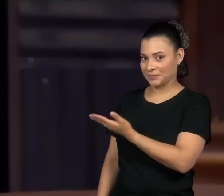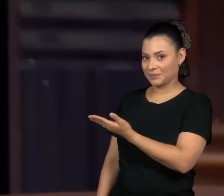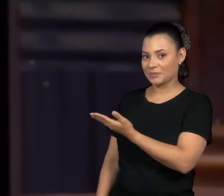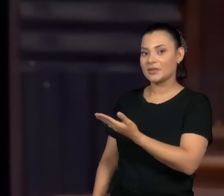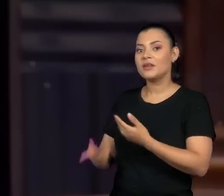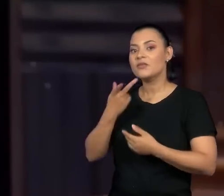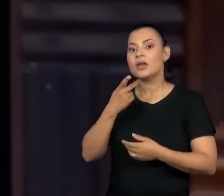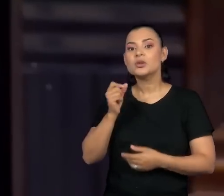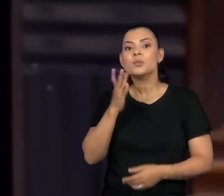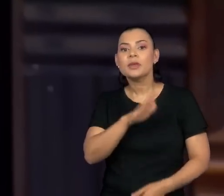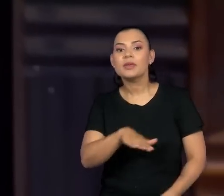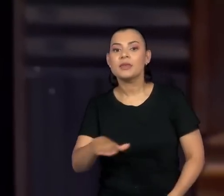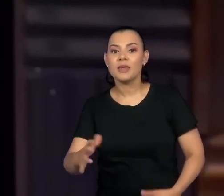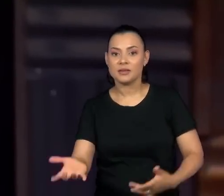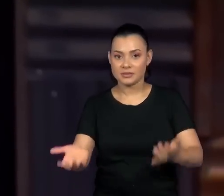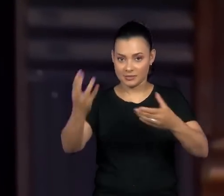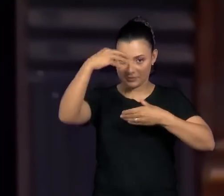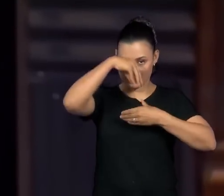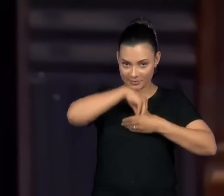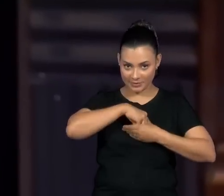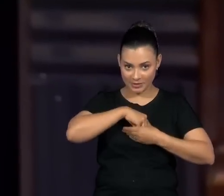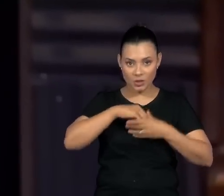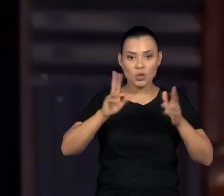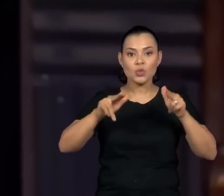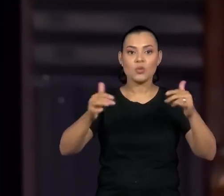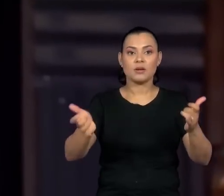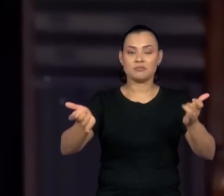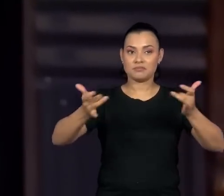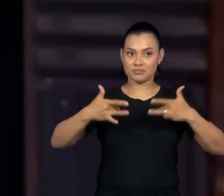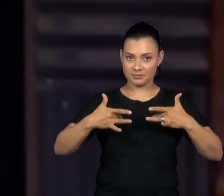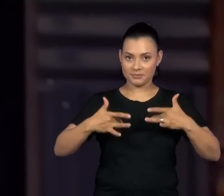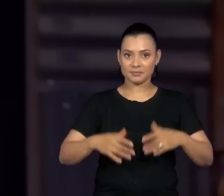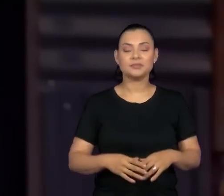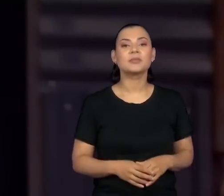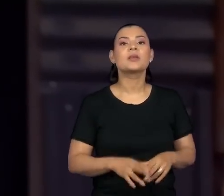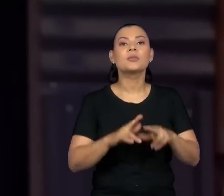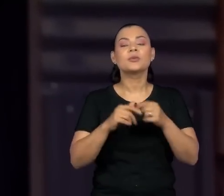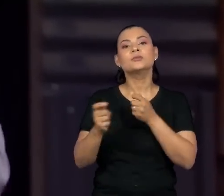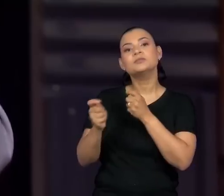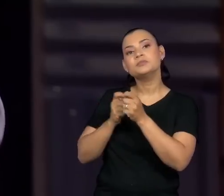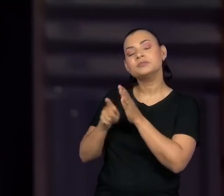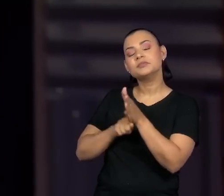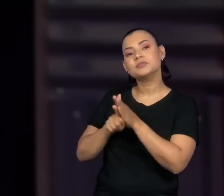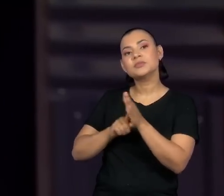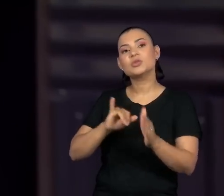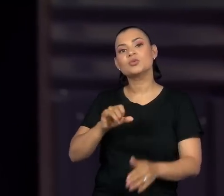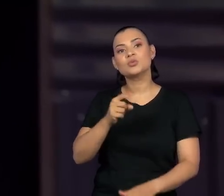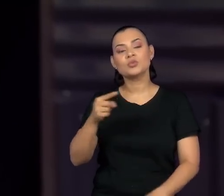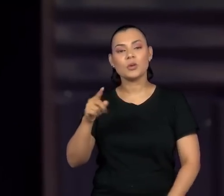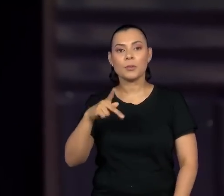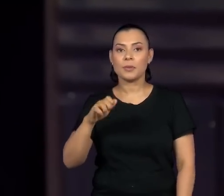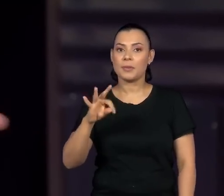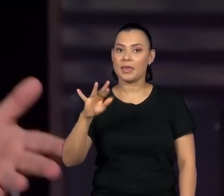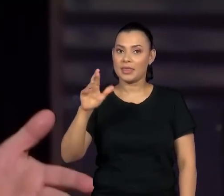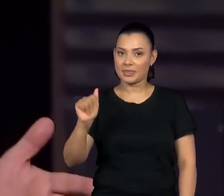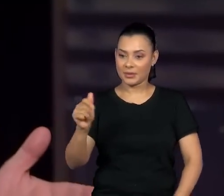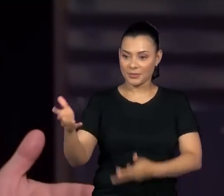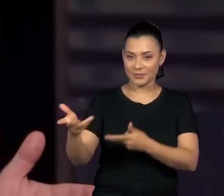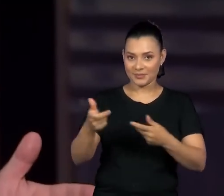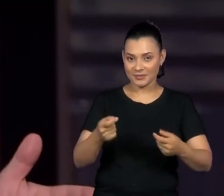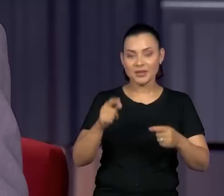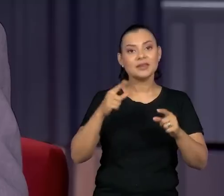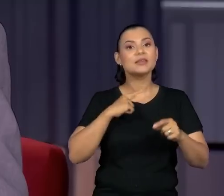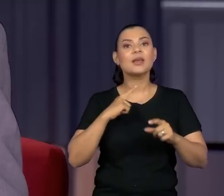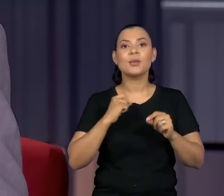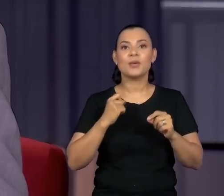interior que nunca nos abandona. O meu convidado, o humorista João Pimenta, traz em seu semblante serelepe. Vocês estão